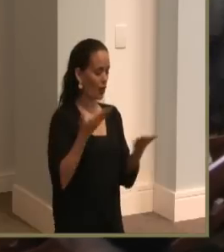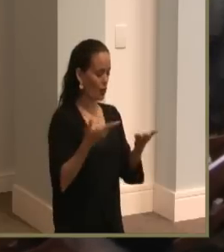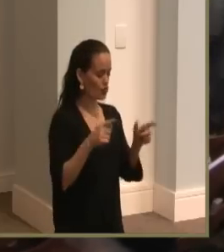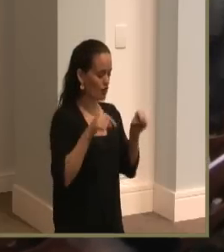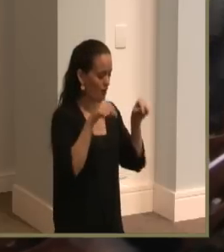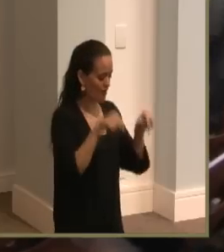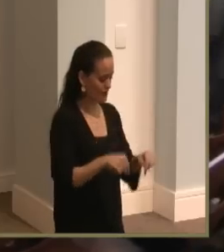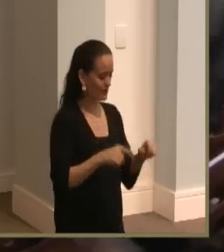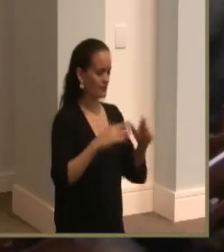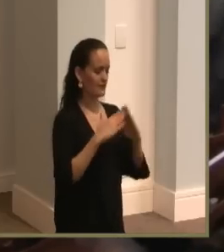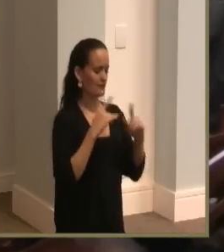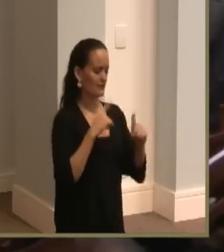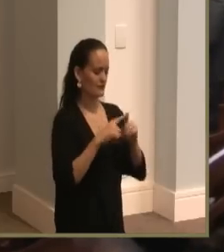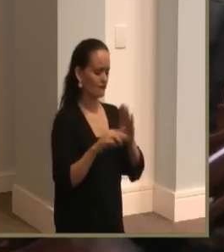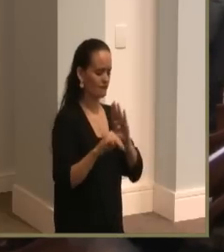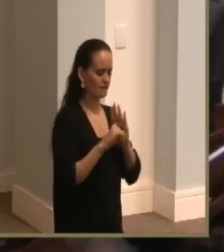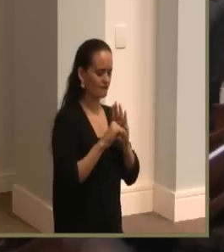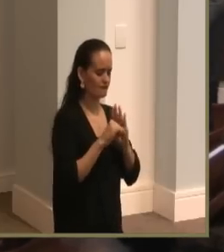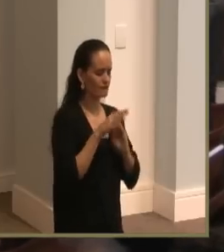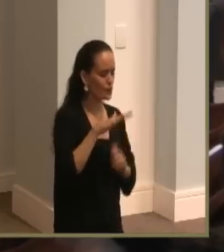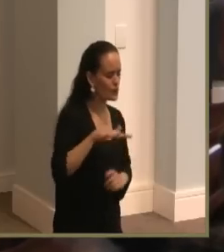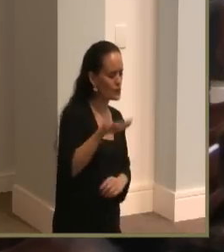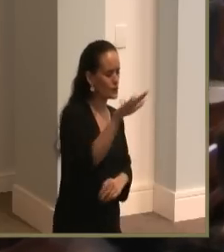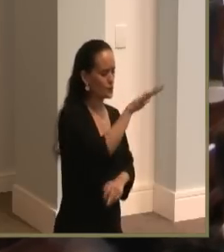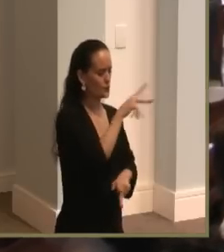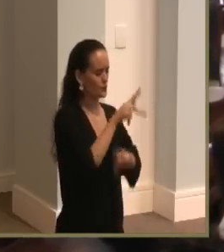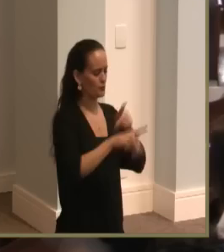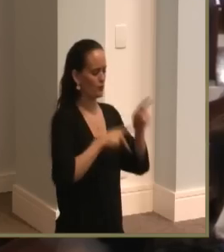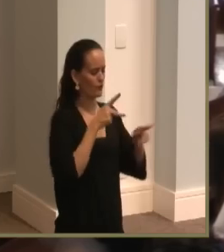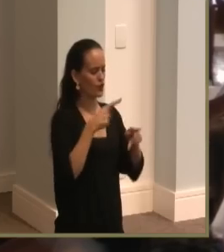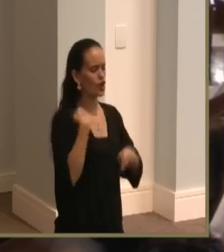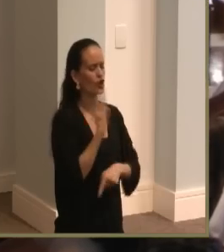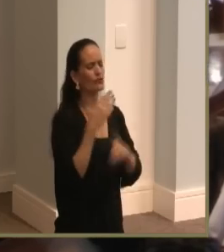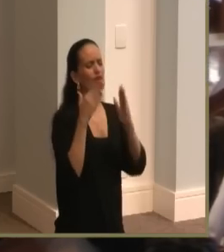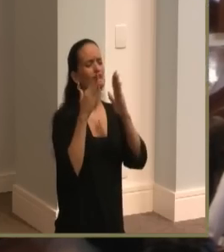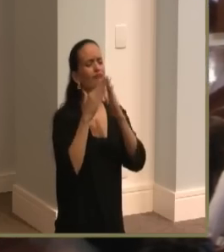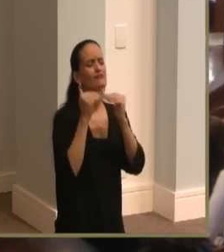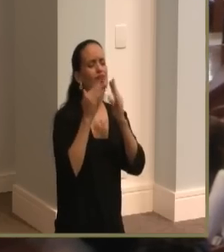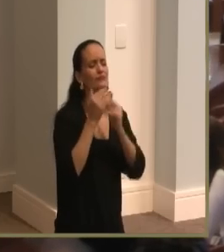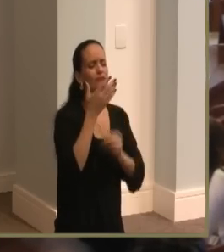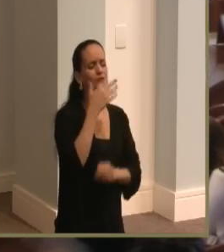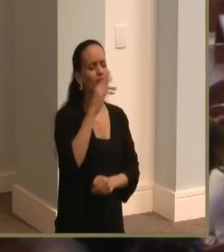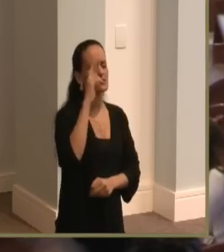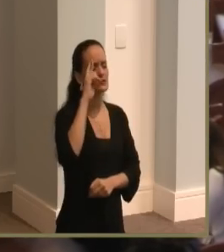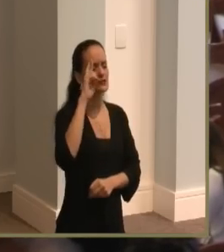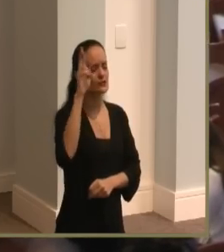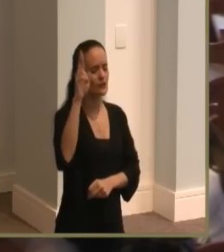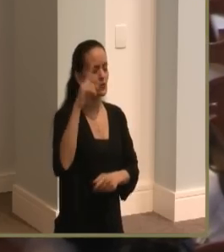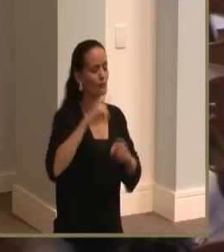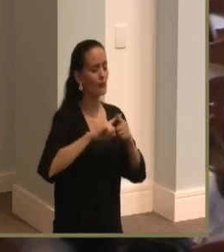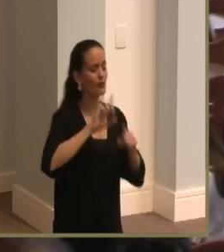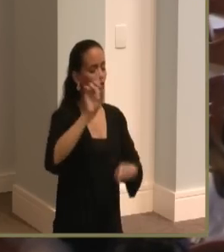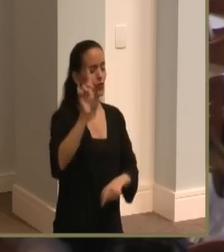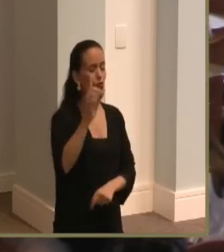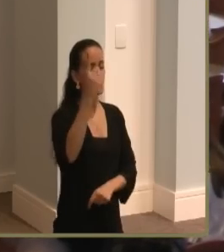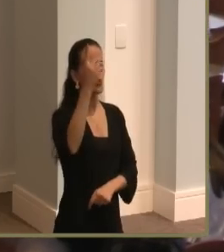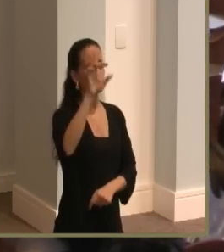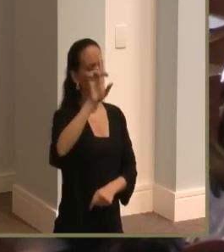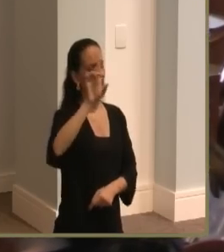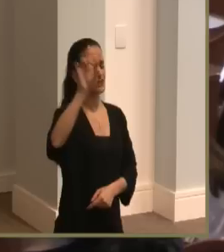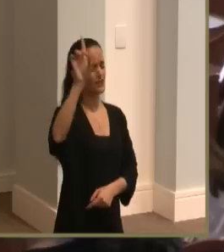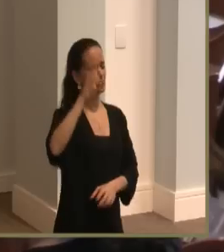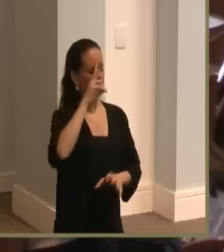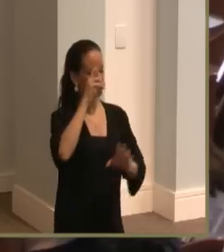nesta igreja, com este povo, Senhor. Nós clamamos a ti, porque tu és o Deus único,